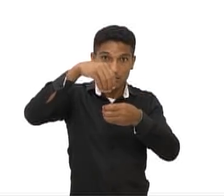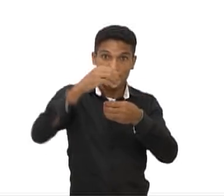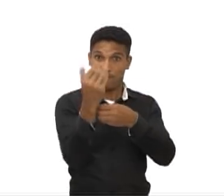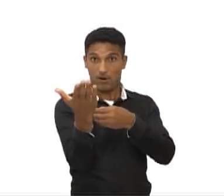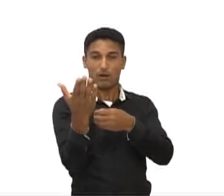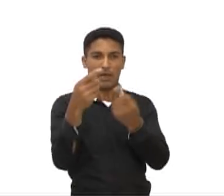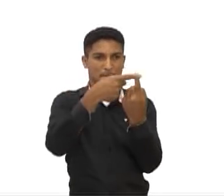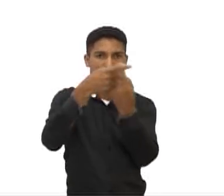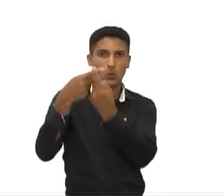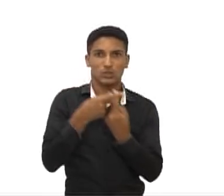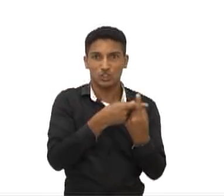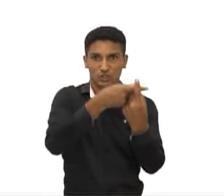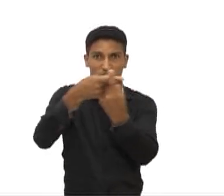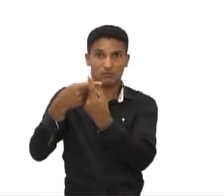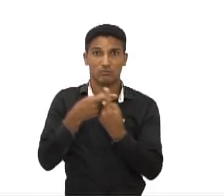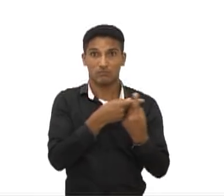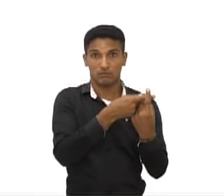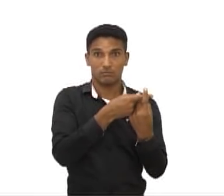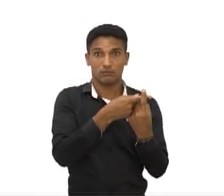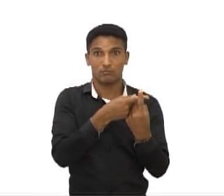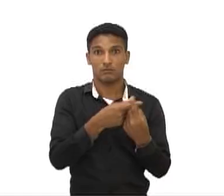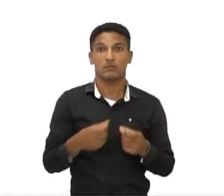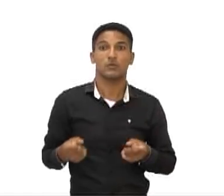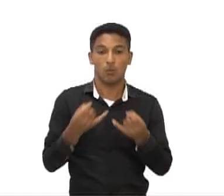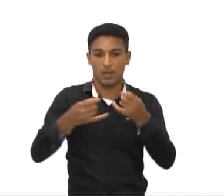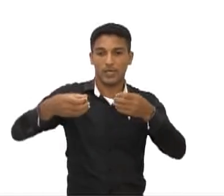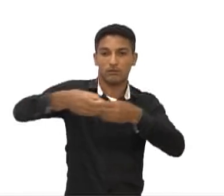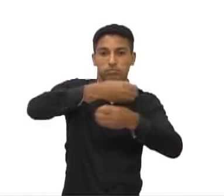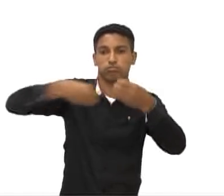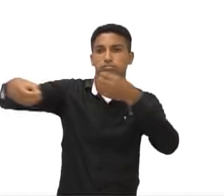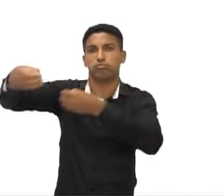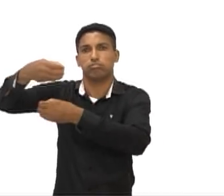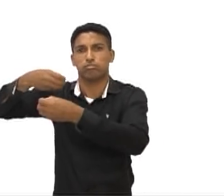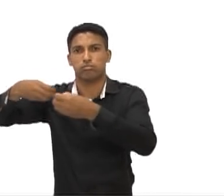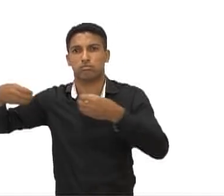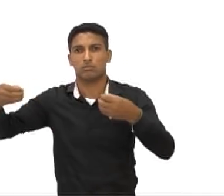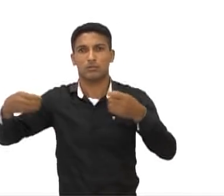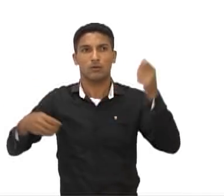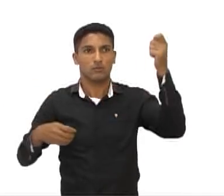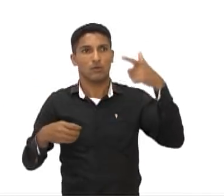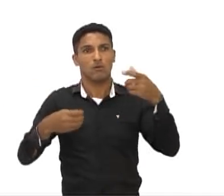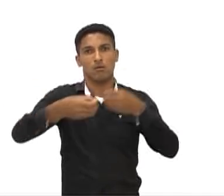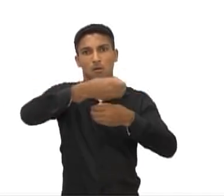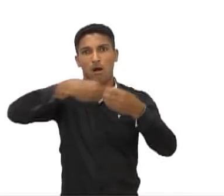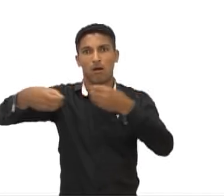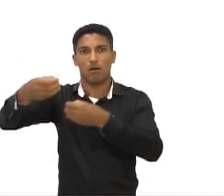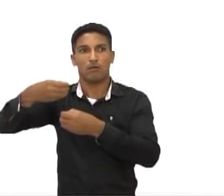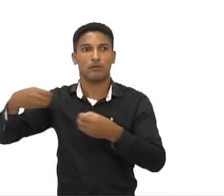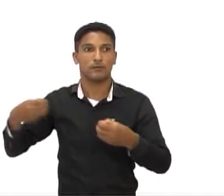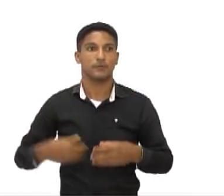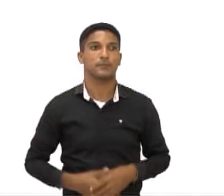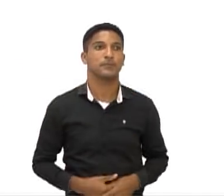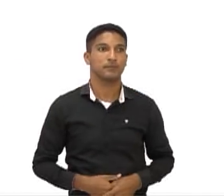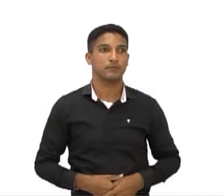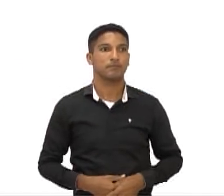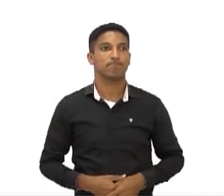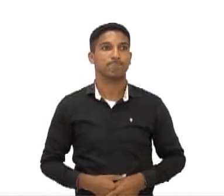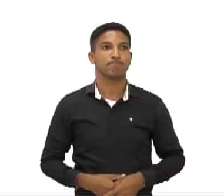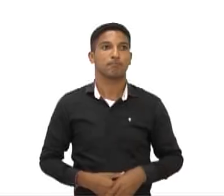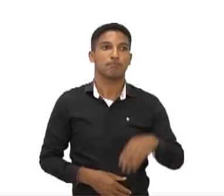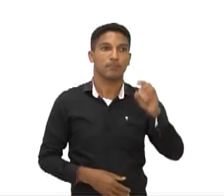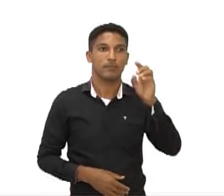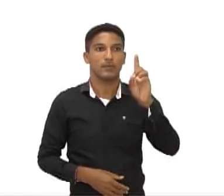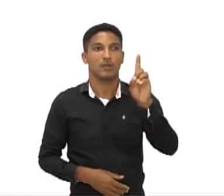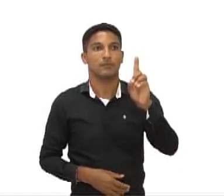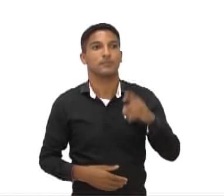Sol. Letra C. O átomo é indivisível e não apresenta qualquer estrutura interna. Letra